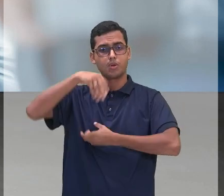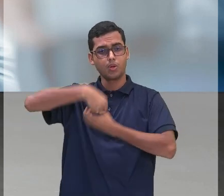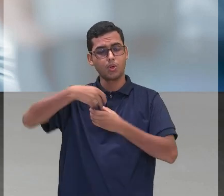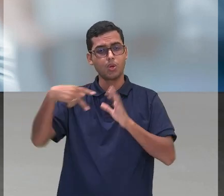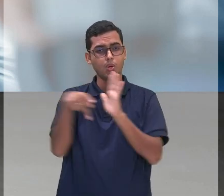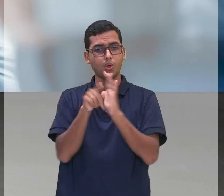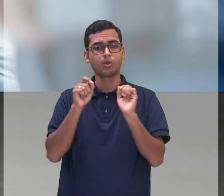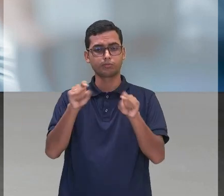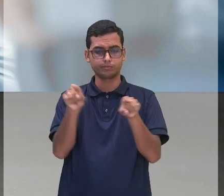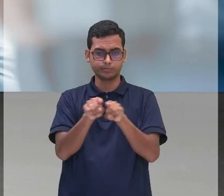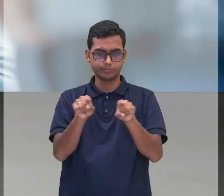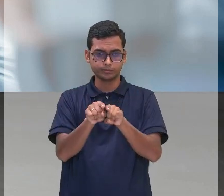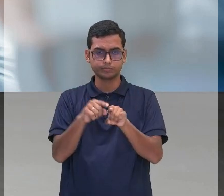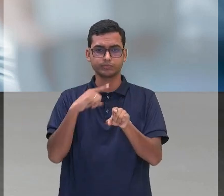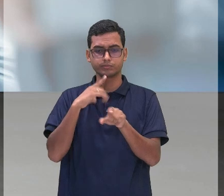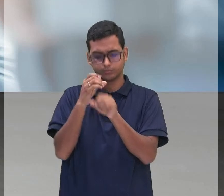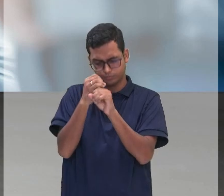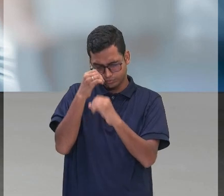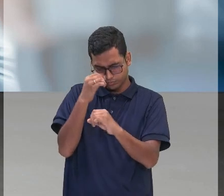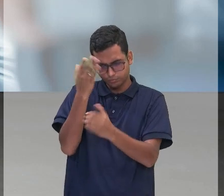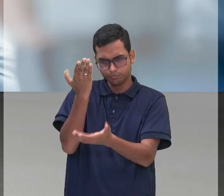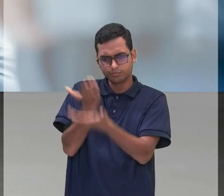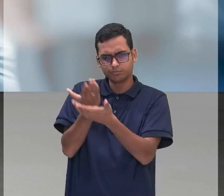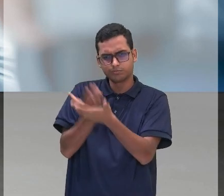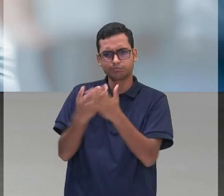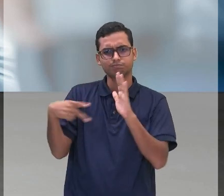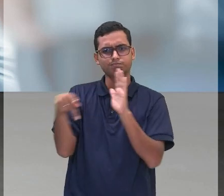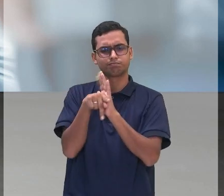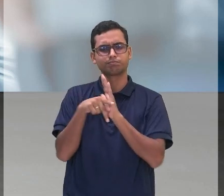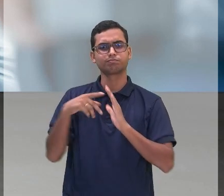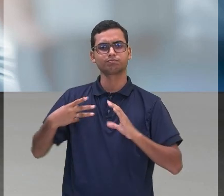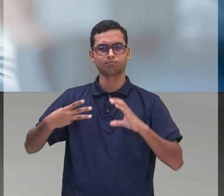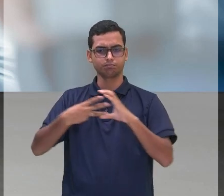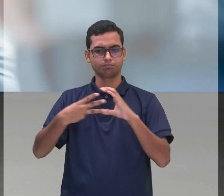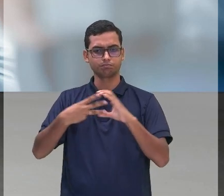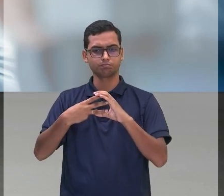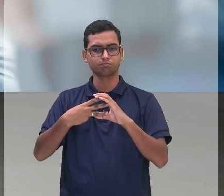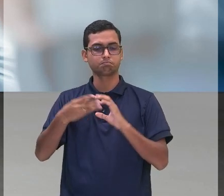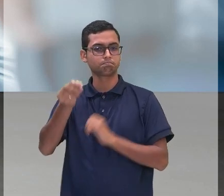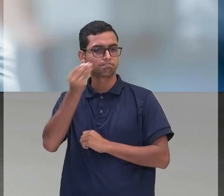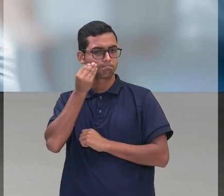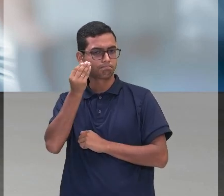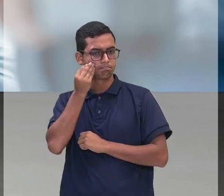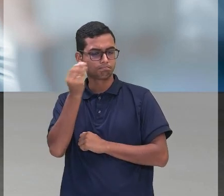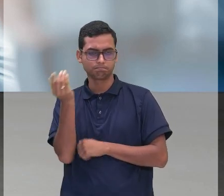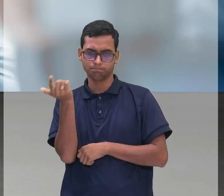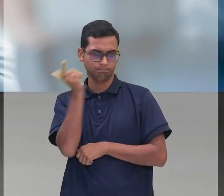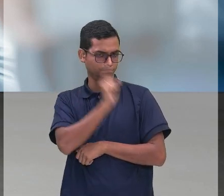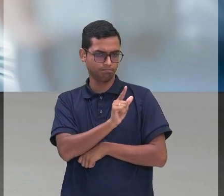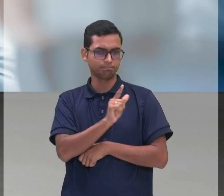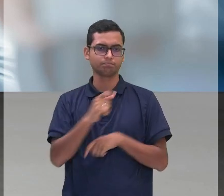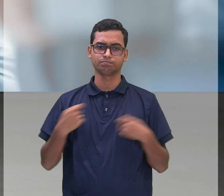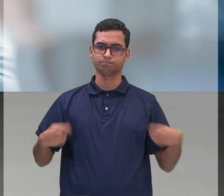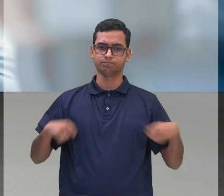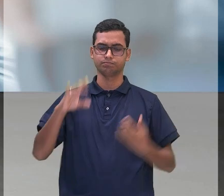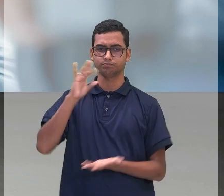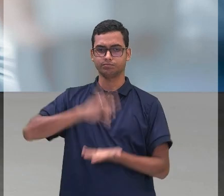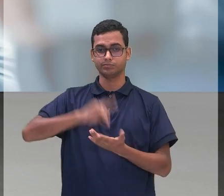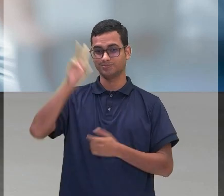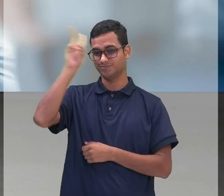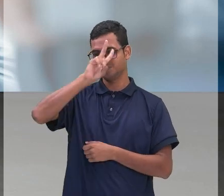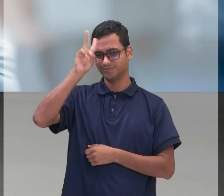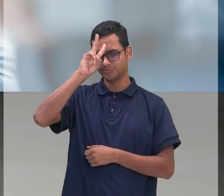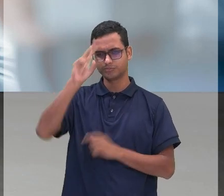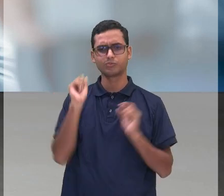micro-organismos, né? Um estudo celular de algo que a gente não consegue observar. Então, é necessário um microscópio. E a gente relembrando um